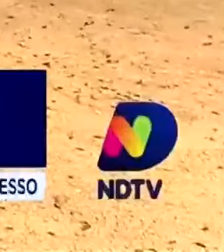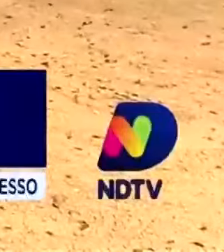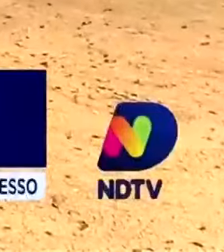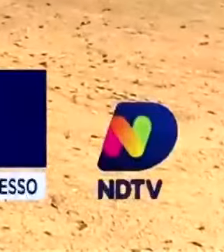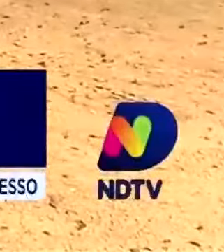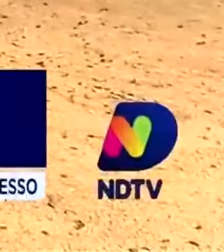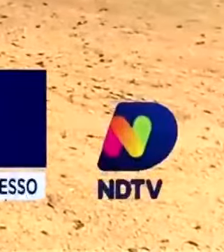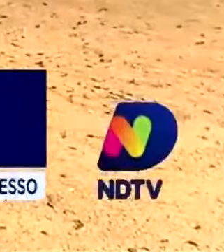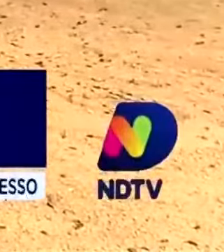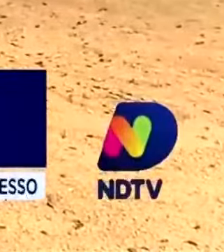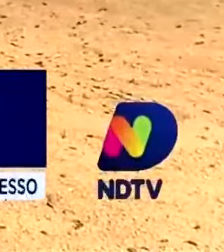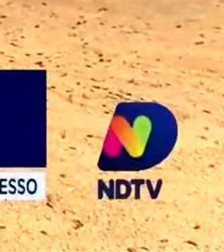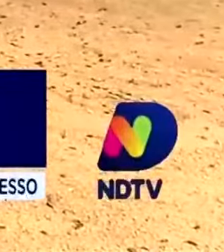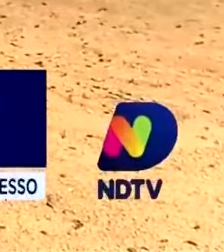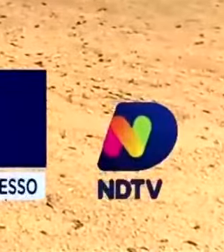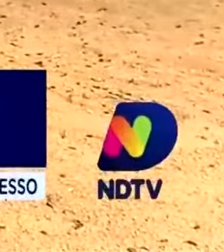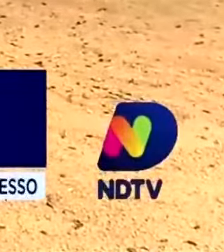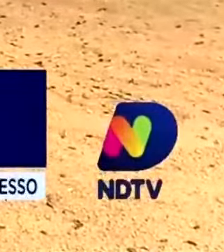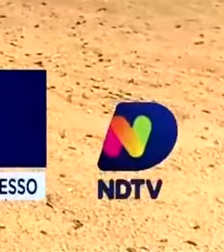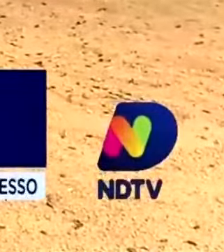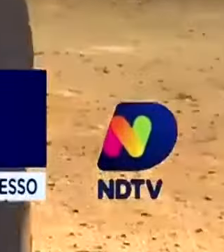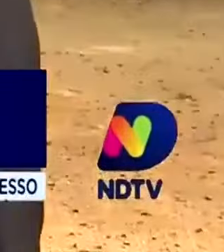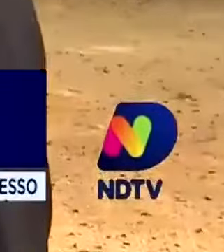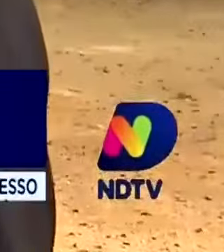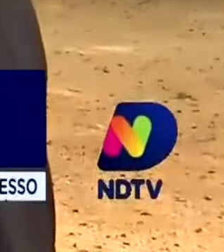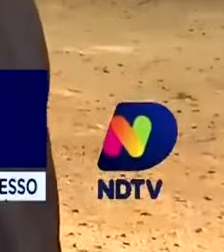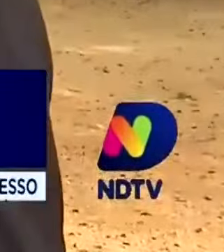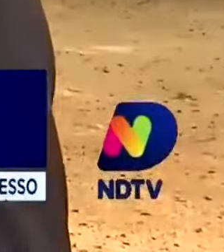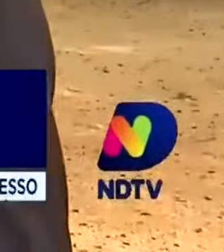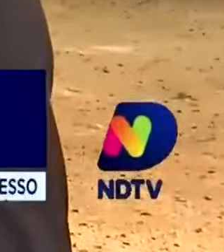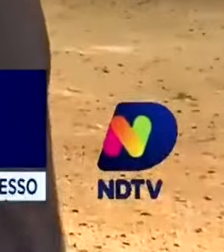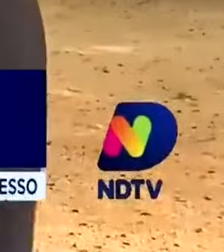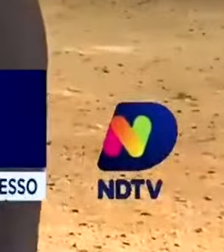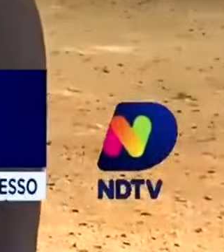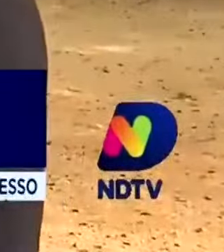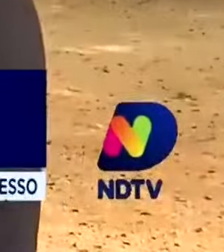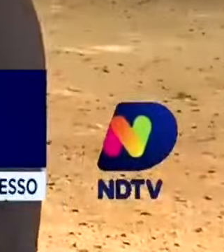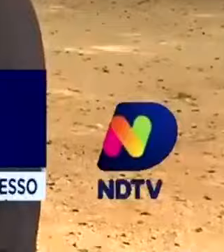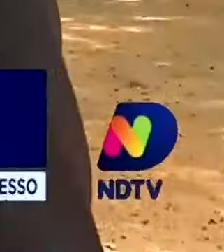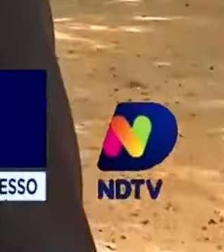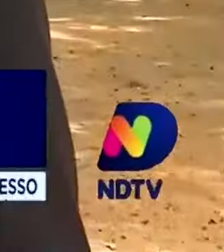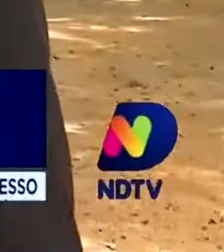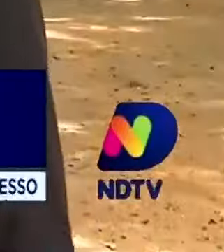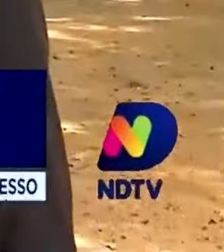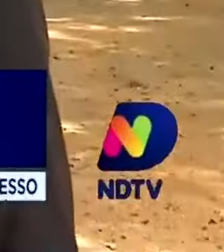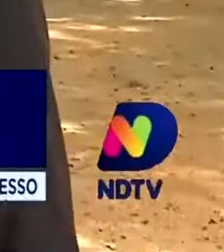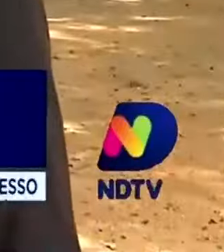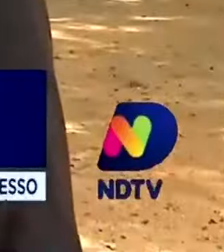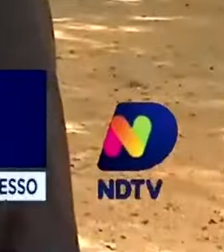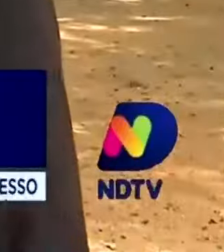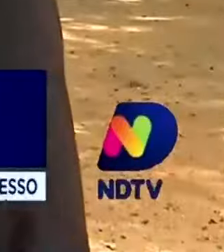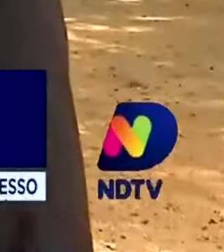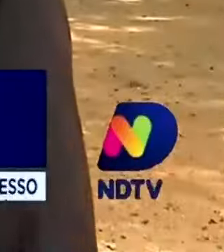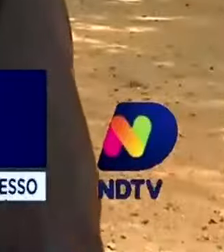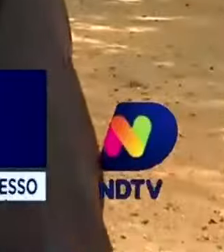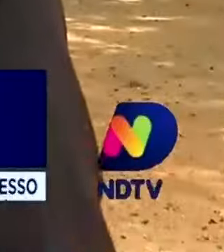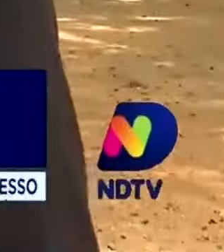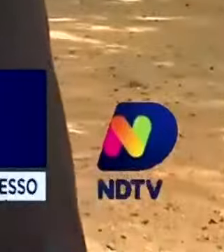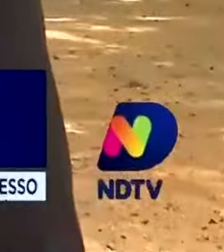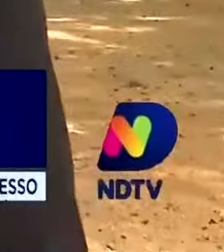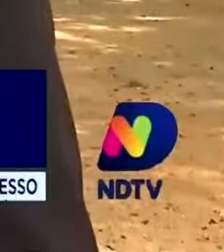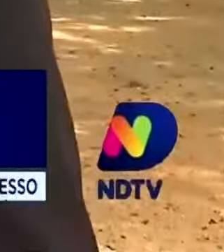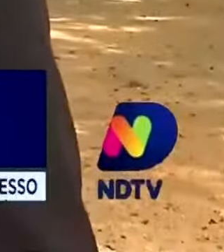Esse analista em segurança pública aponta os problemas gerados com essa diminuição de PMs nas ruas. Traz uma sobrecarga para o